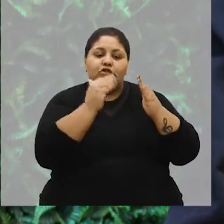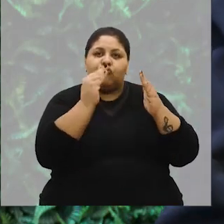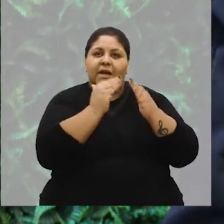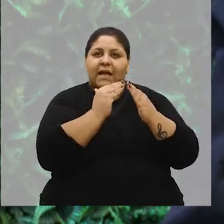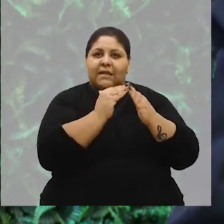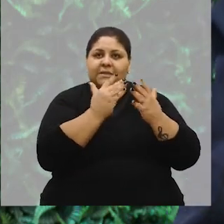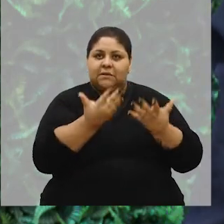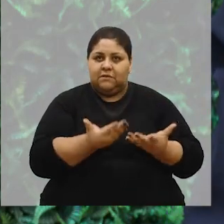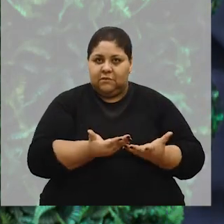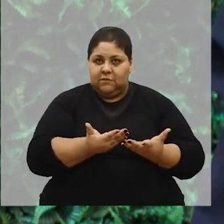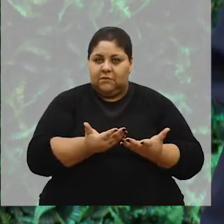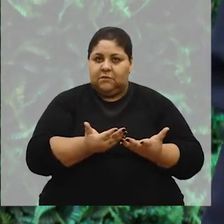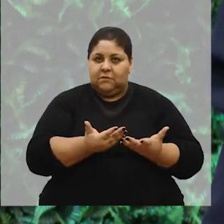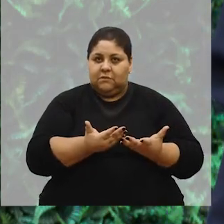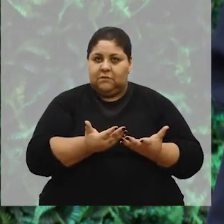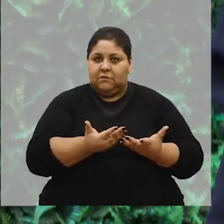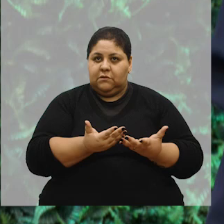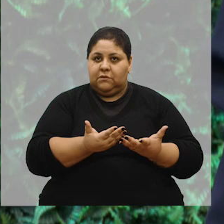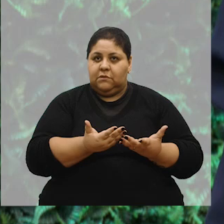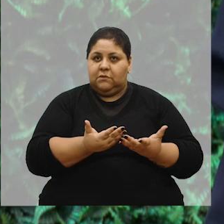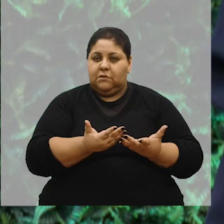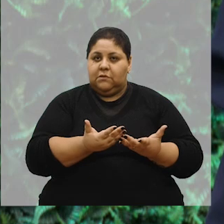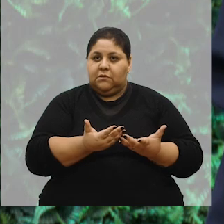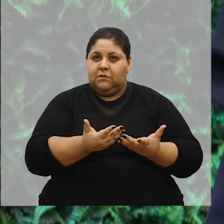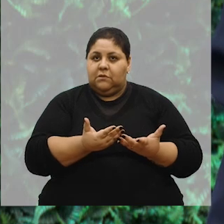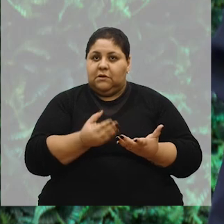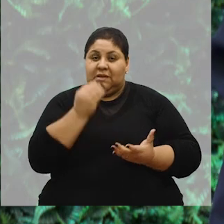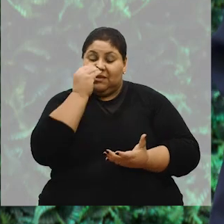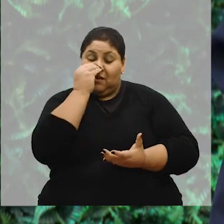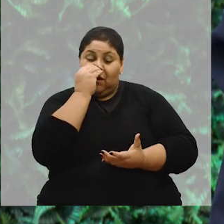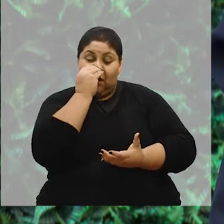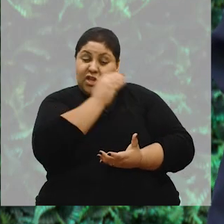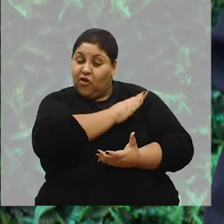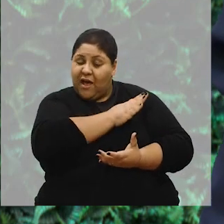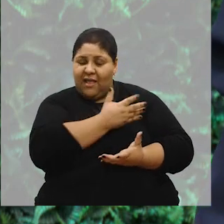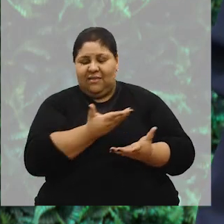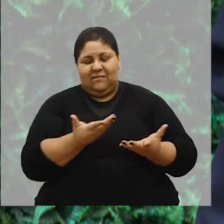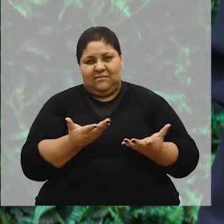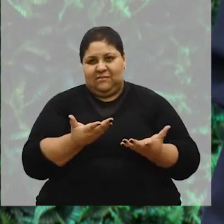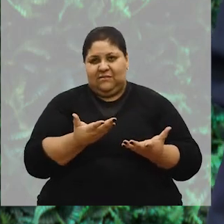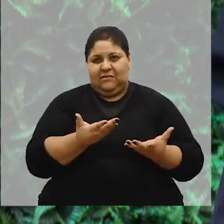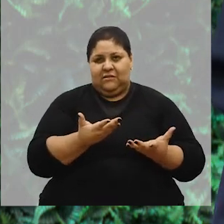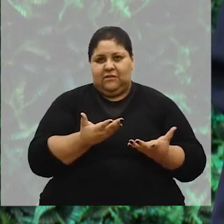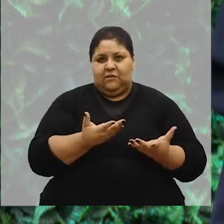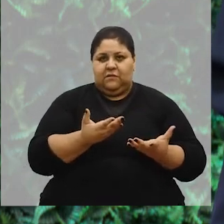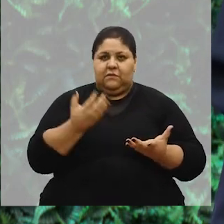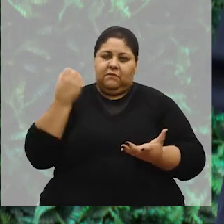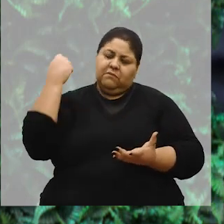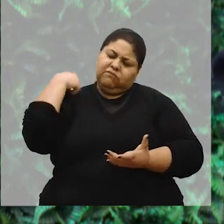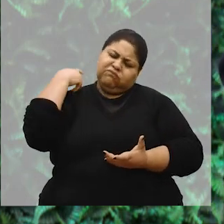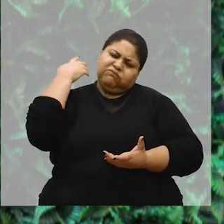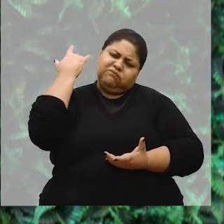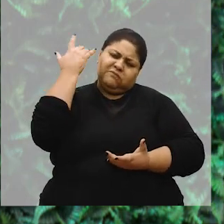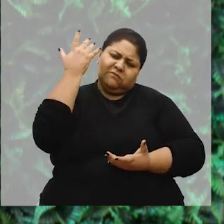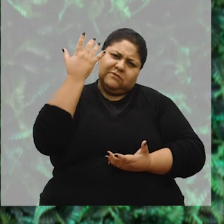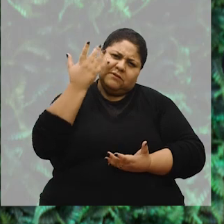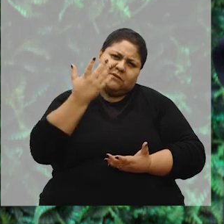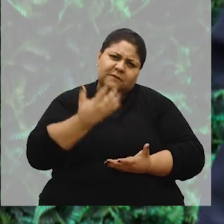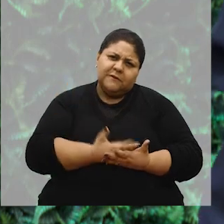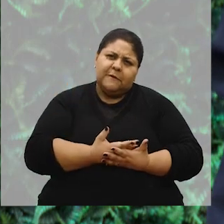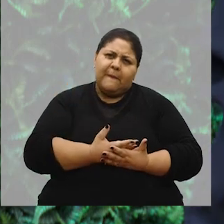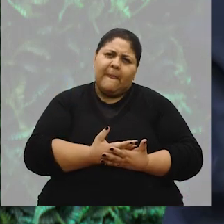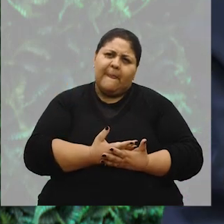era um lugar para as mulheres, quer dizer, elas eram discriminadas já ali. Então, vem lá